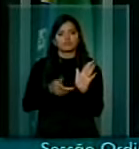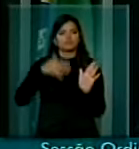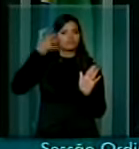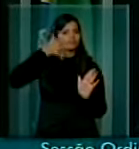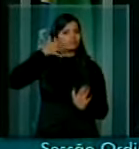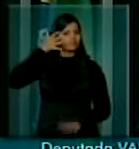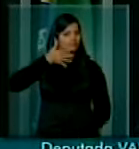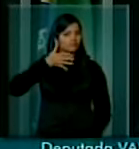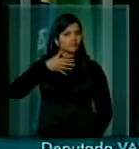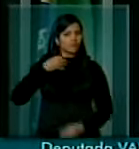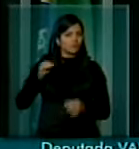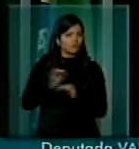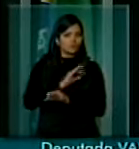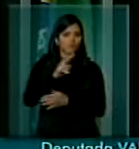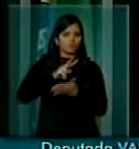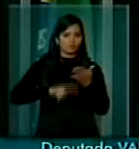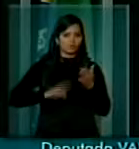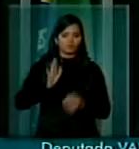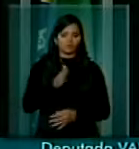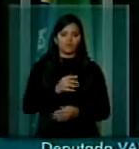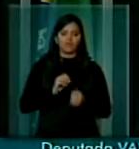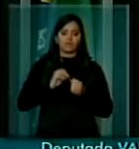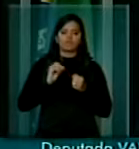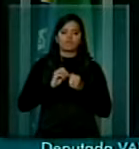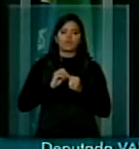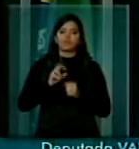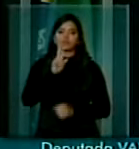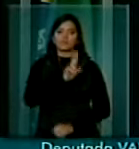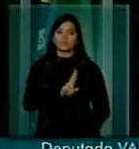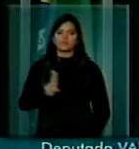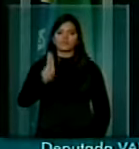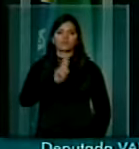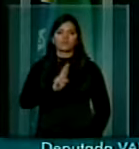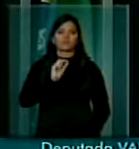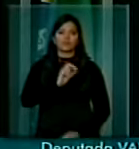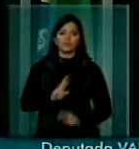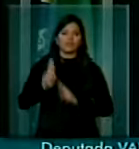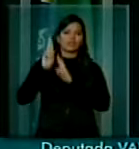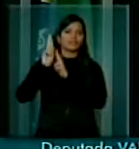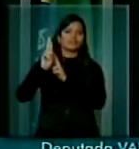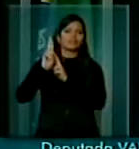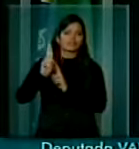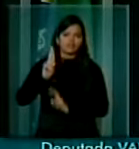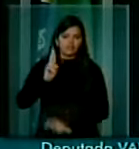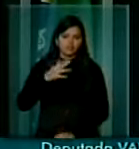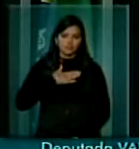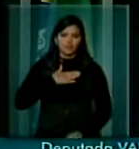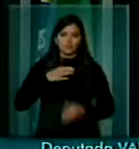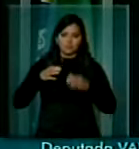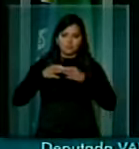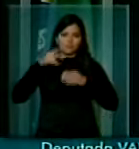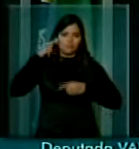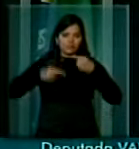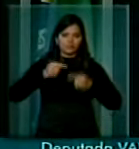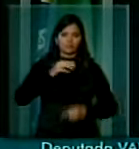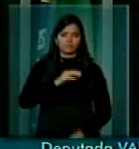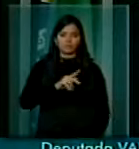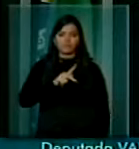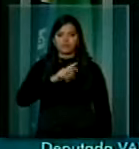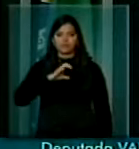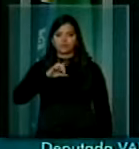desse discurso como lido e o faço em nome da liderança do meu partido, o